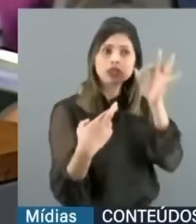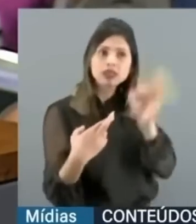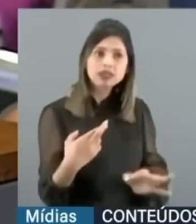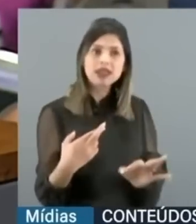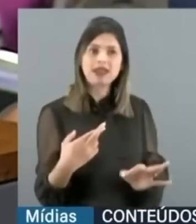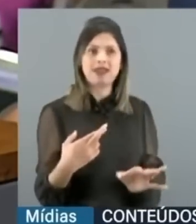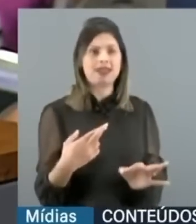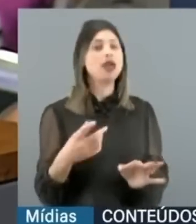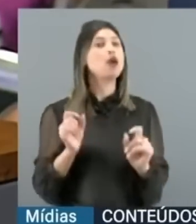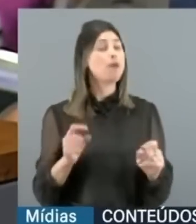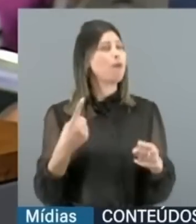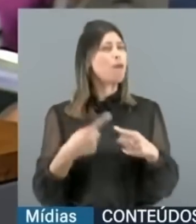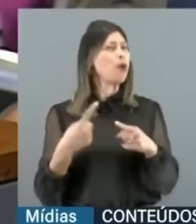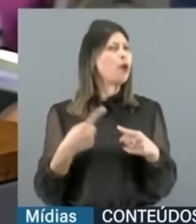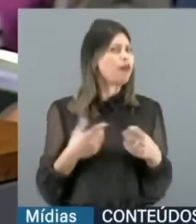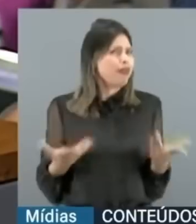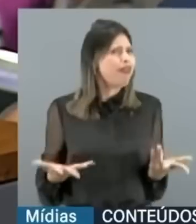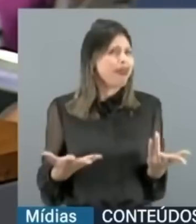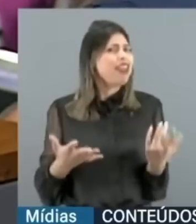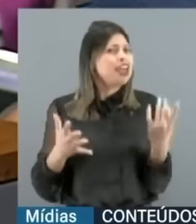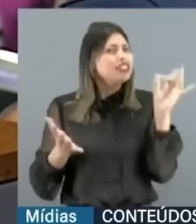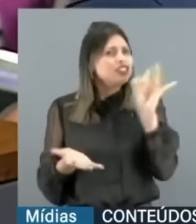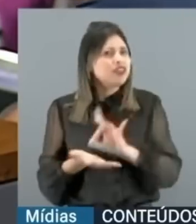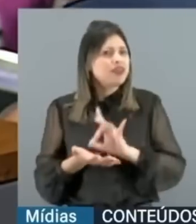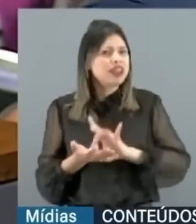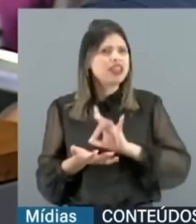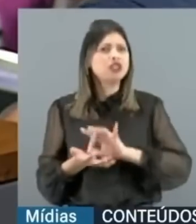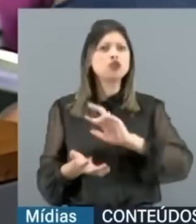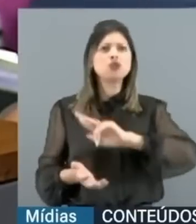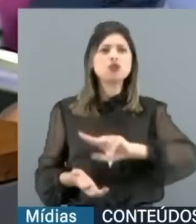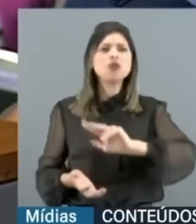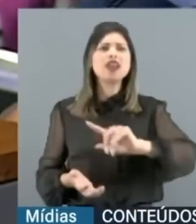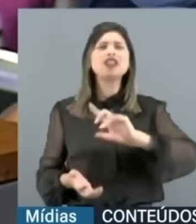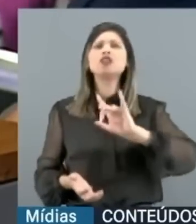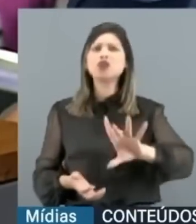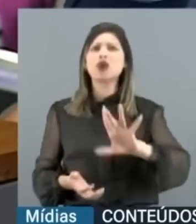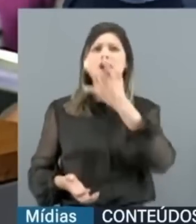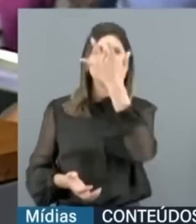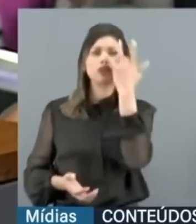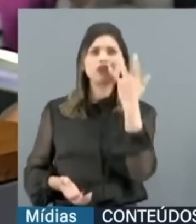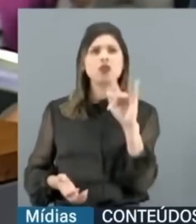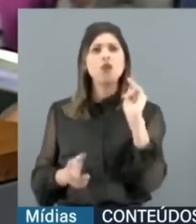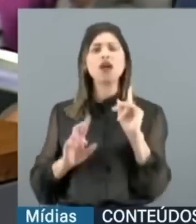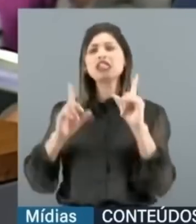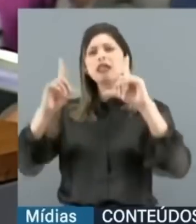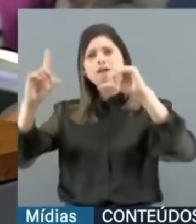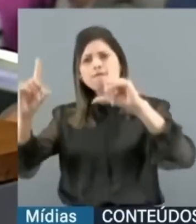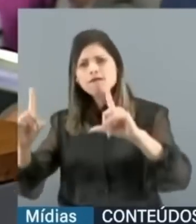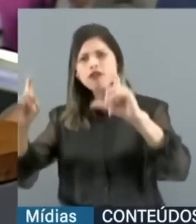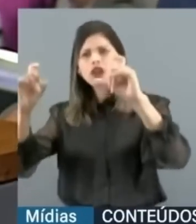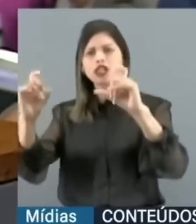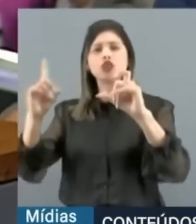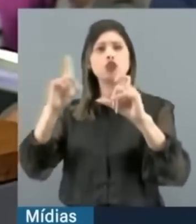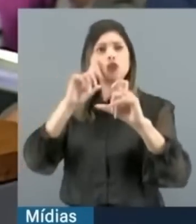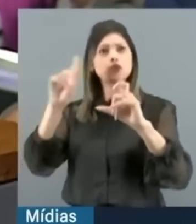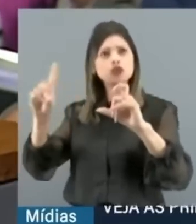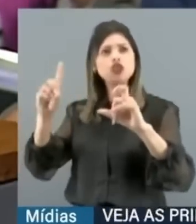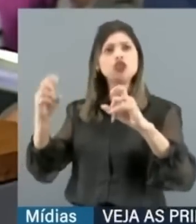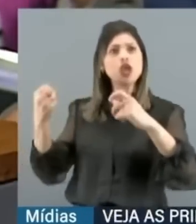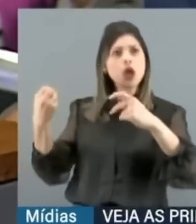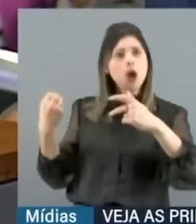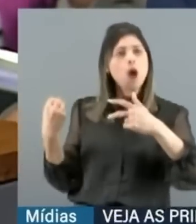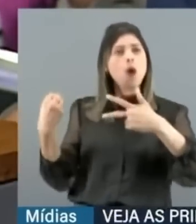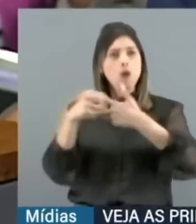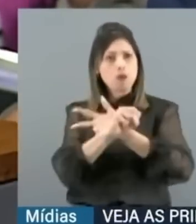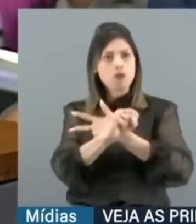adequada, e eu vou falar por quê, legalmente, porque não foi apenas quem ficou e saiu na fotografia no dia 8, e que foram